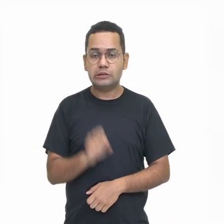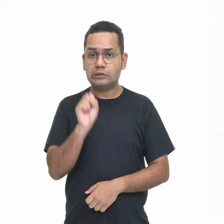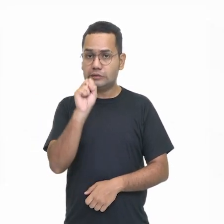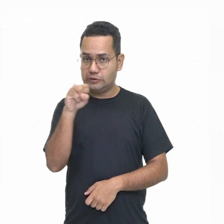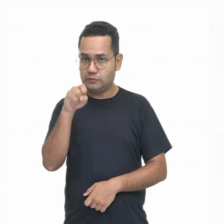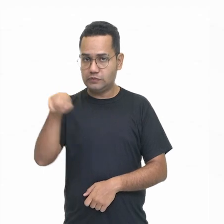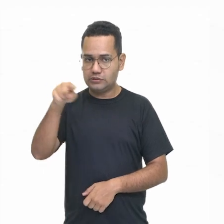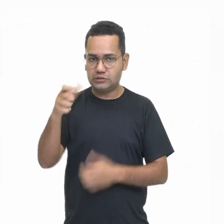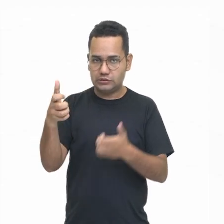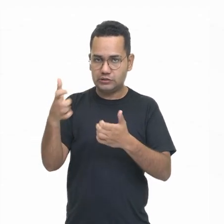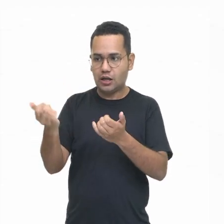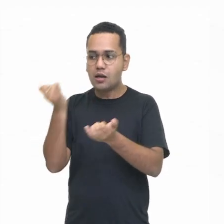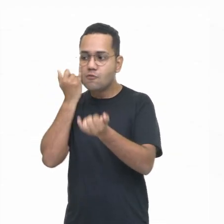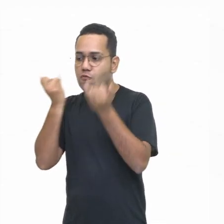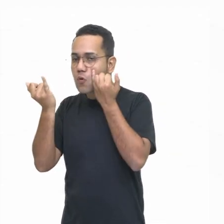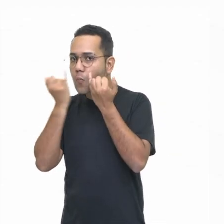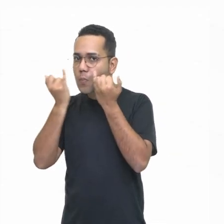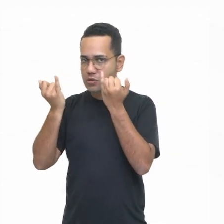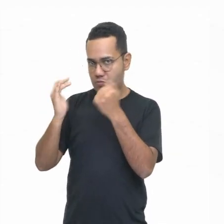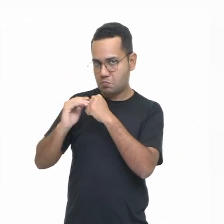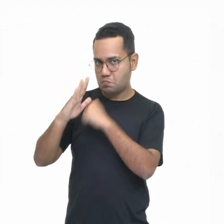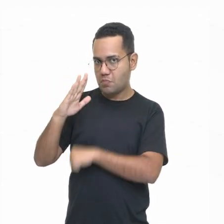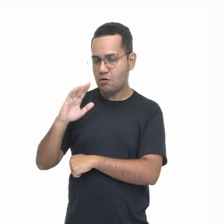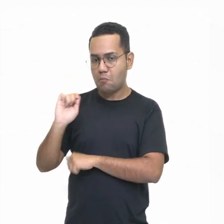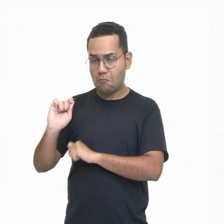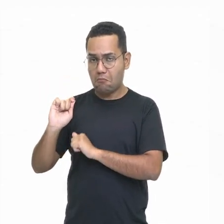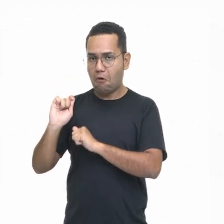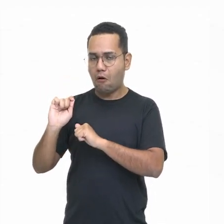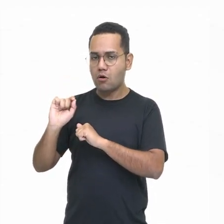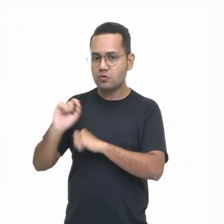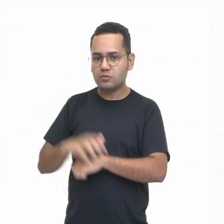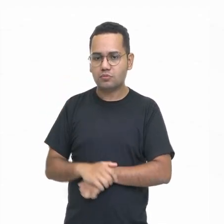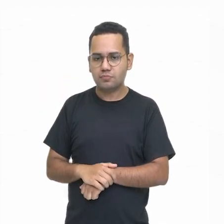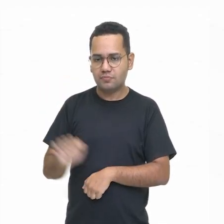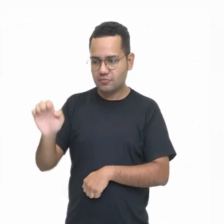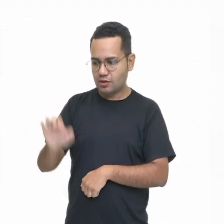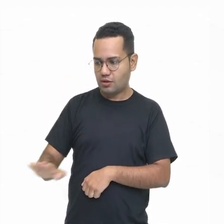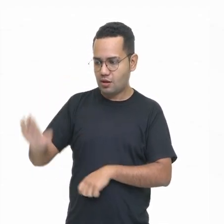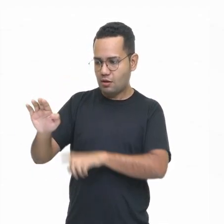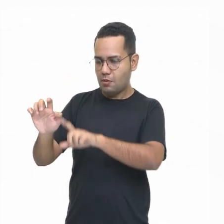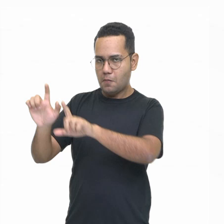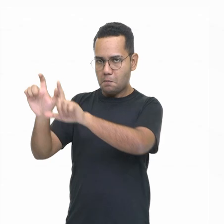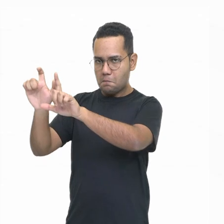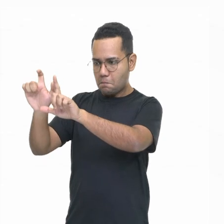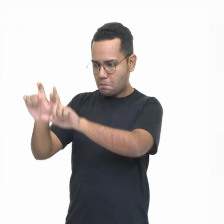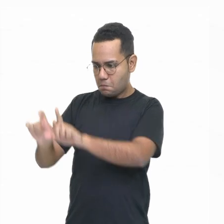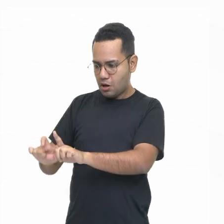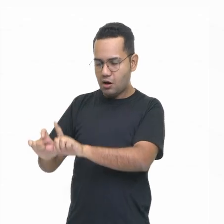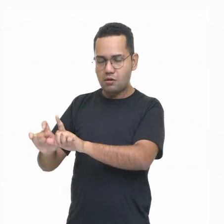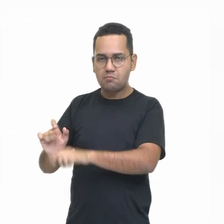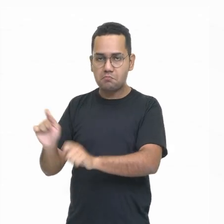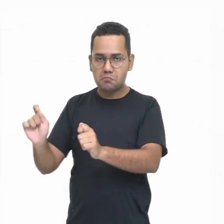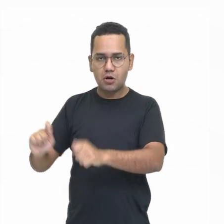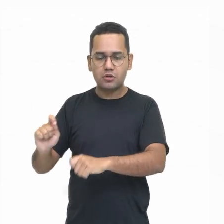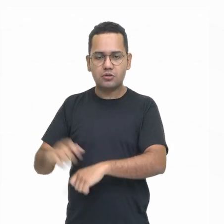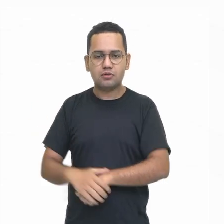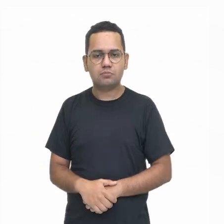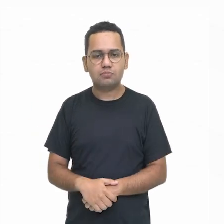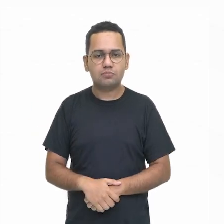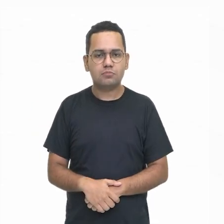mais informações sobre a Lucy, pode procurar aí por esse QR Code, que a Lucy